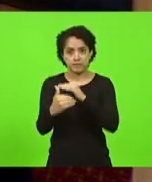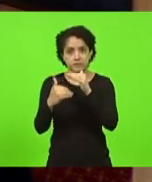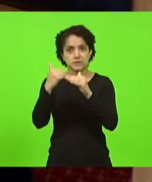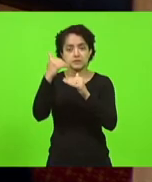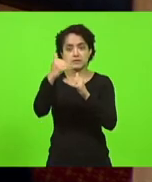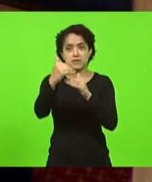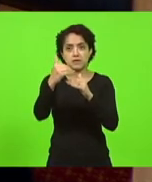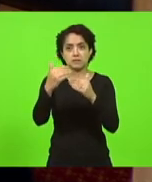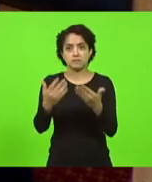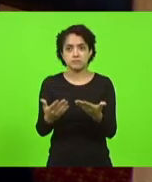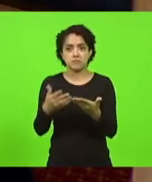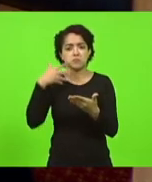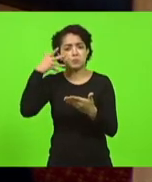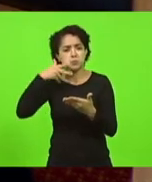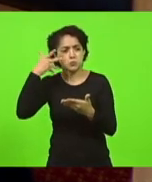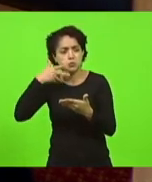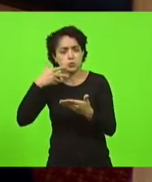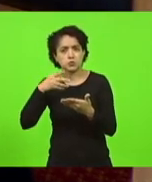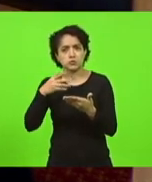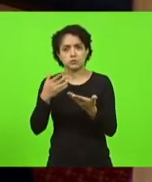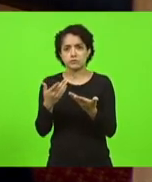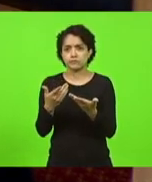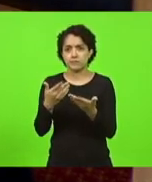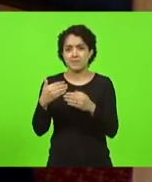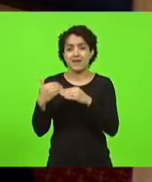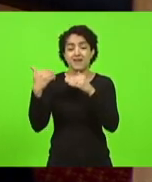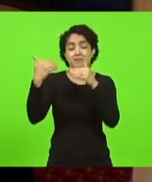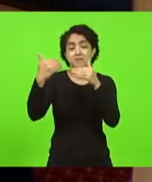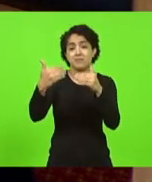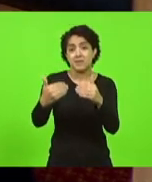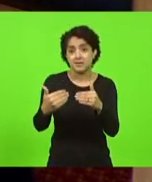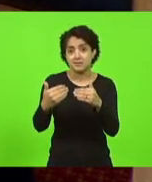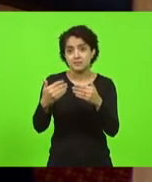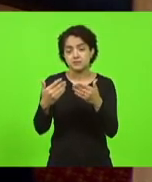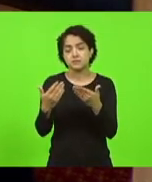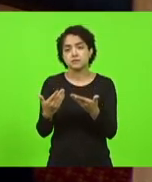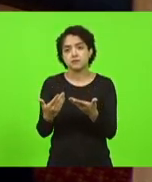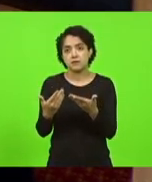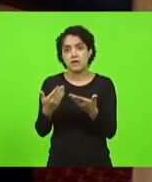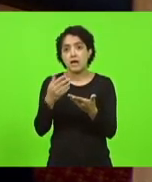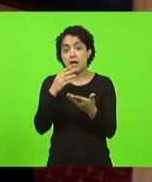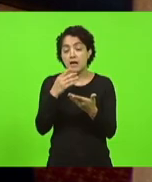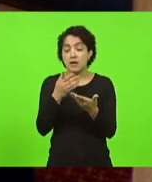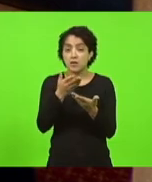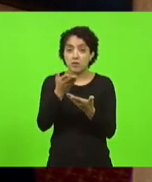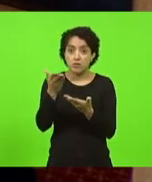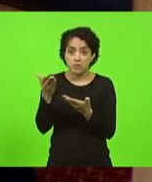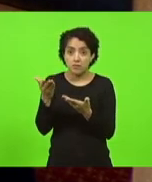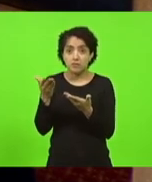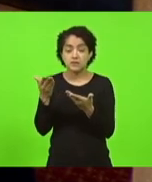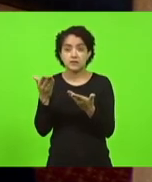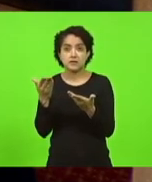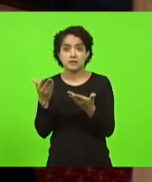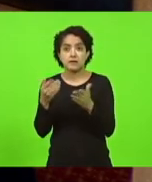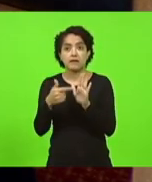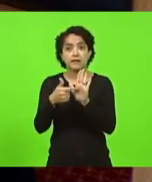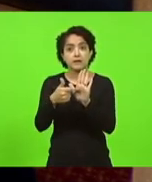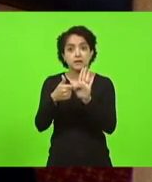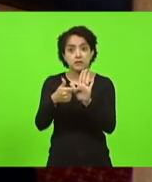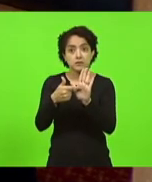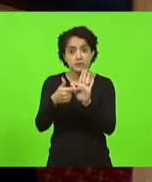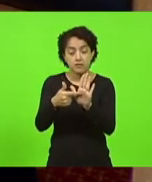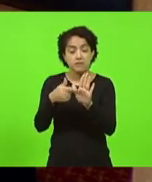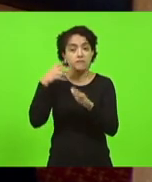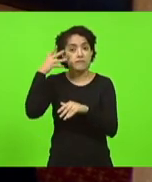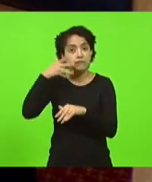do discurso político, além do discurso de dizer, olha, gente, aqui, ó, vamos fazer um